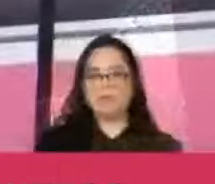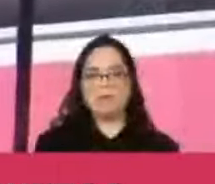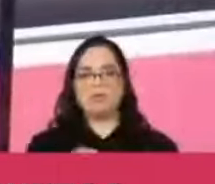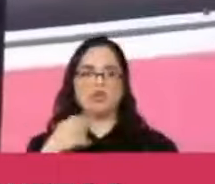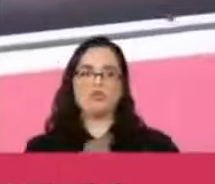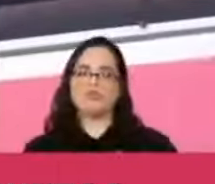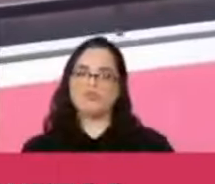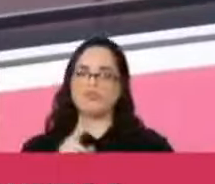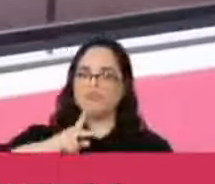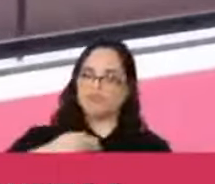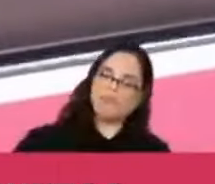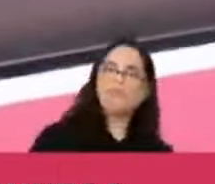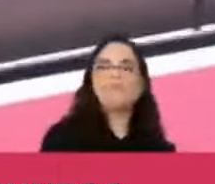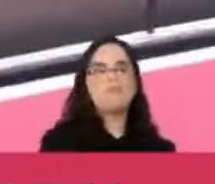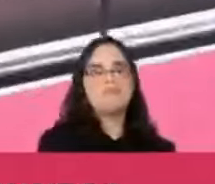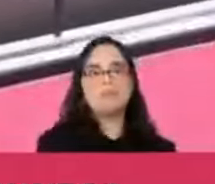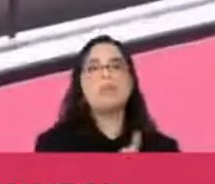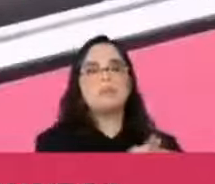Chegou o cara, ó.